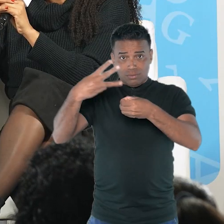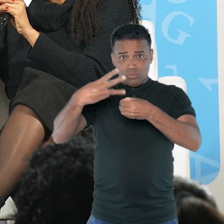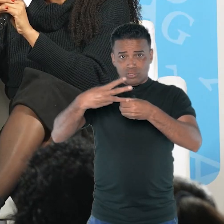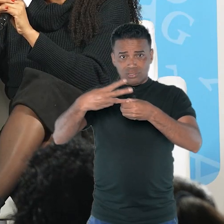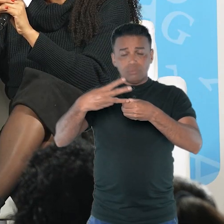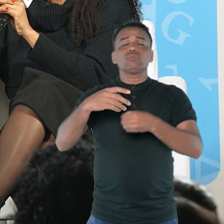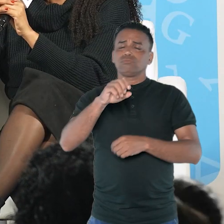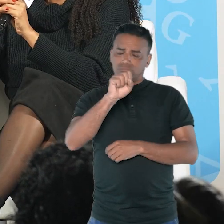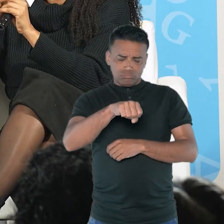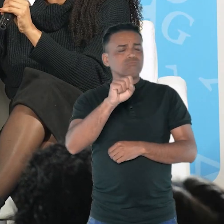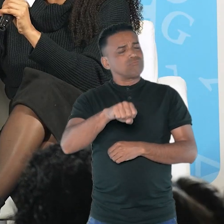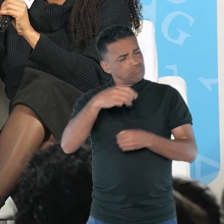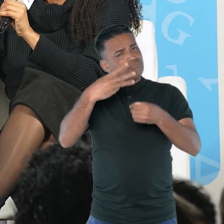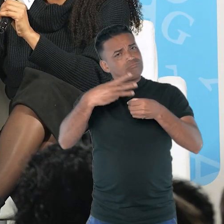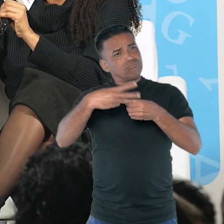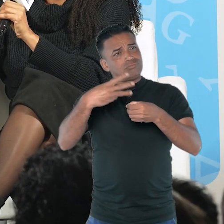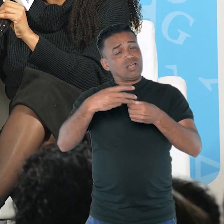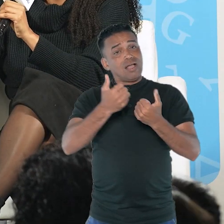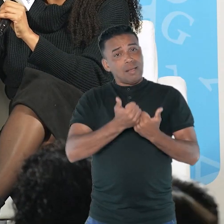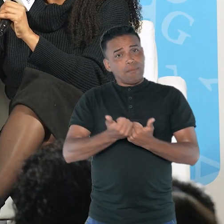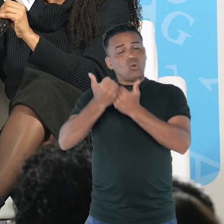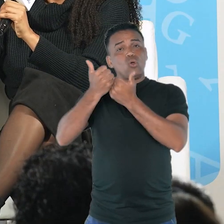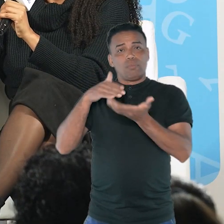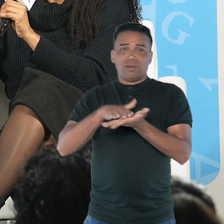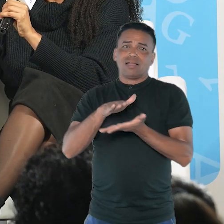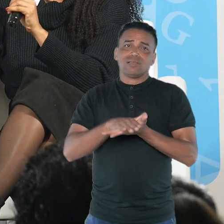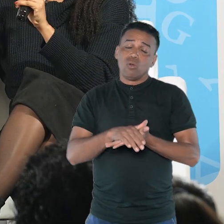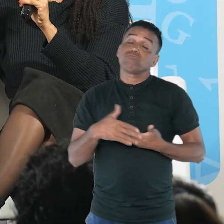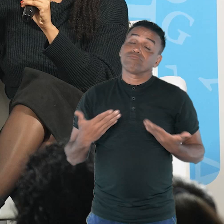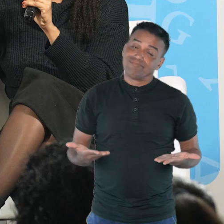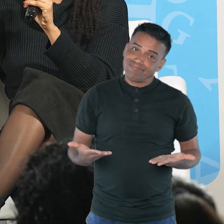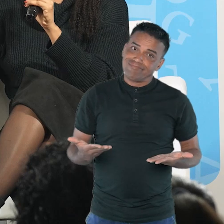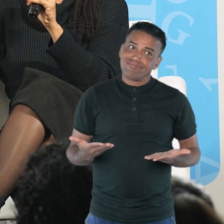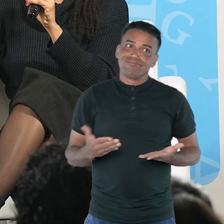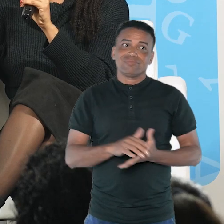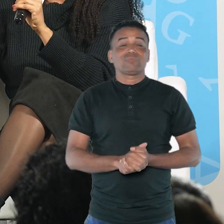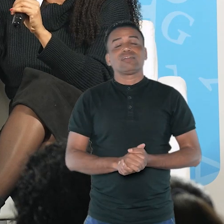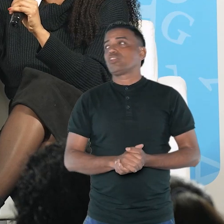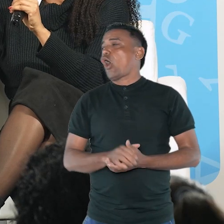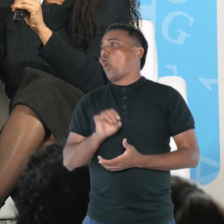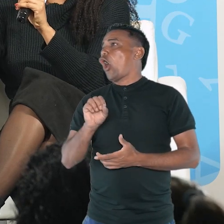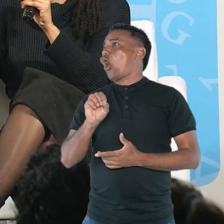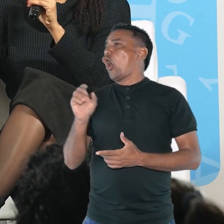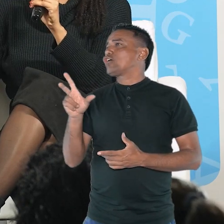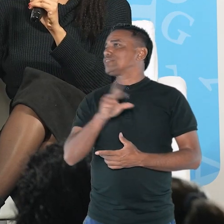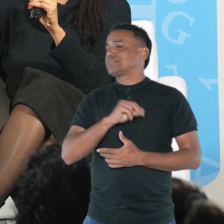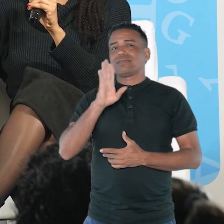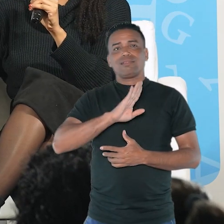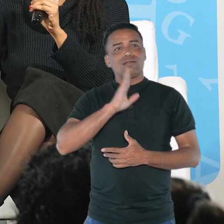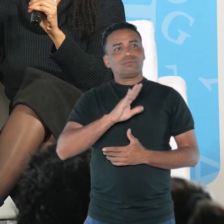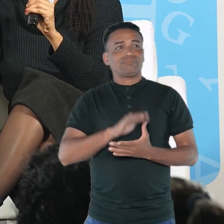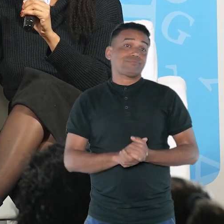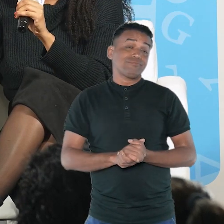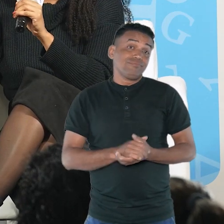É municipal. Municipal. É. E era para apoio à publicação? Apoia a publicação. Inclusive, Gente, o Silvano já vai que fazer legal. isso. Que Não. pena que nós só